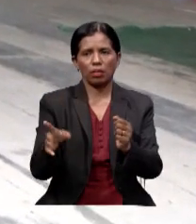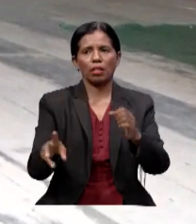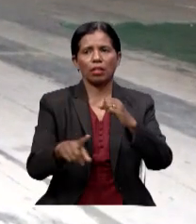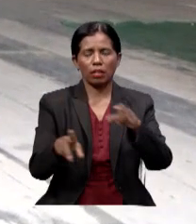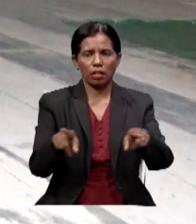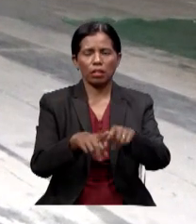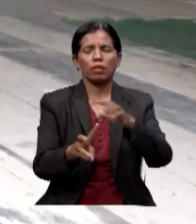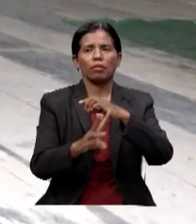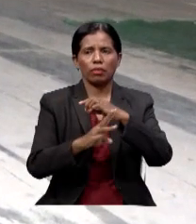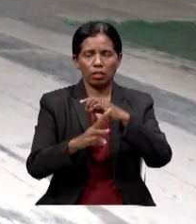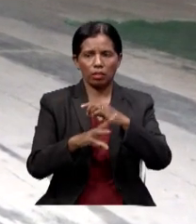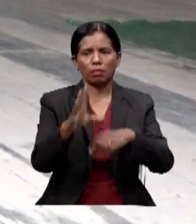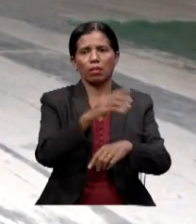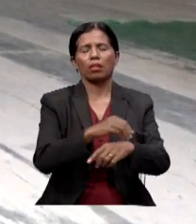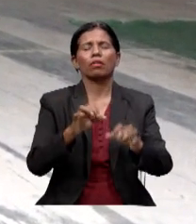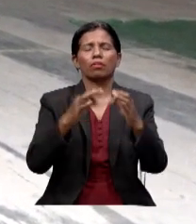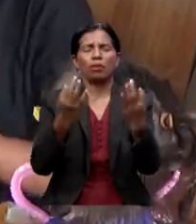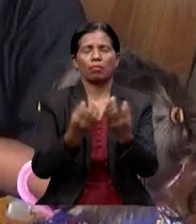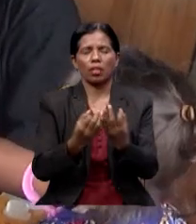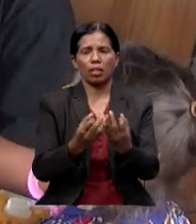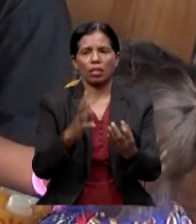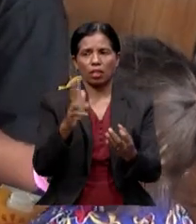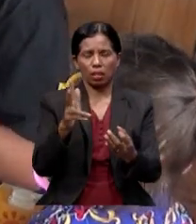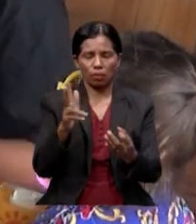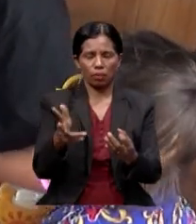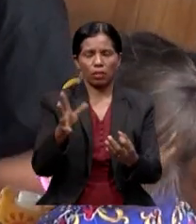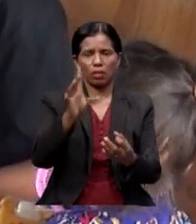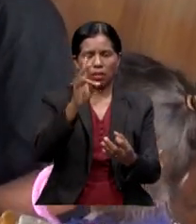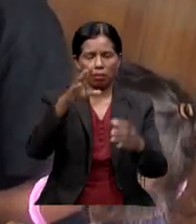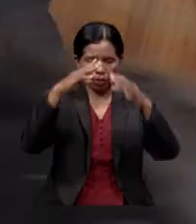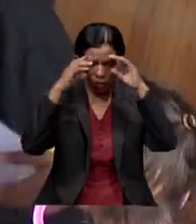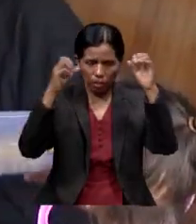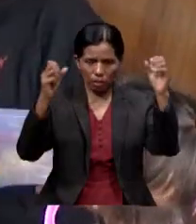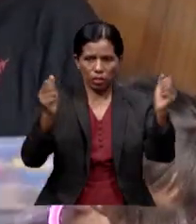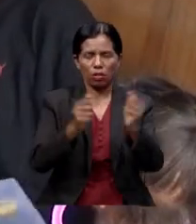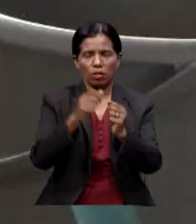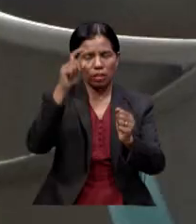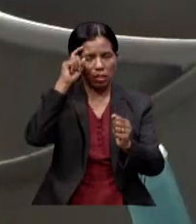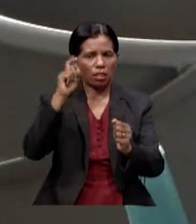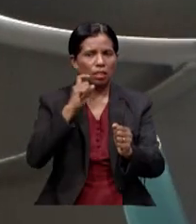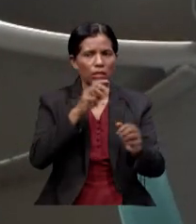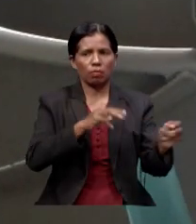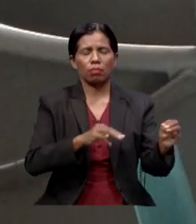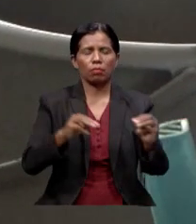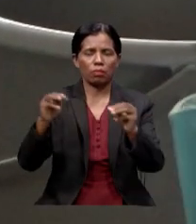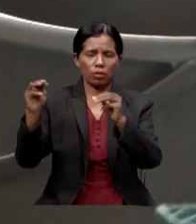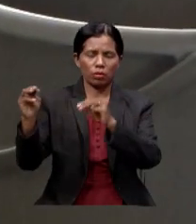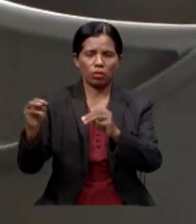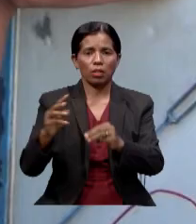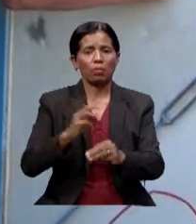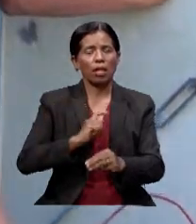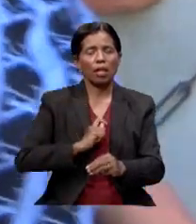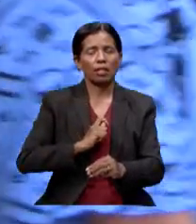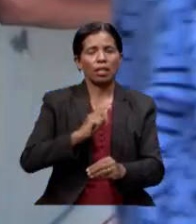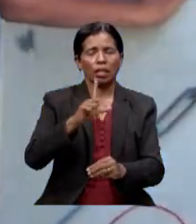tastolo. Husi número ne família umakain tolu resinvalu mak presidente república ho líder nasional Kaira Lasanana Gusmão evakua ba Aitara Claran no família